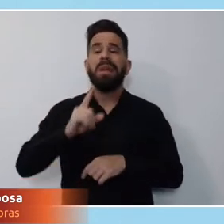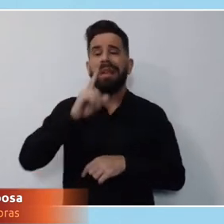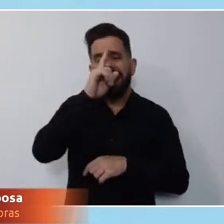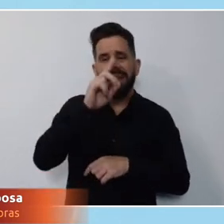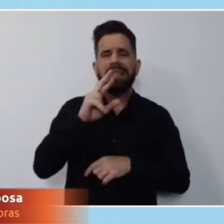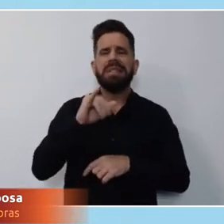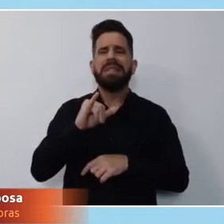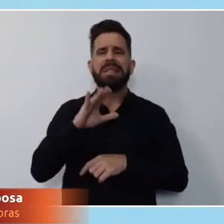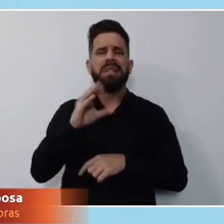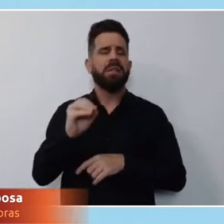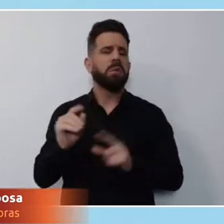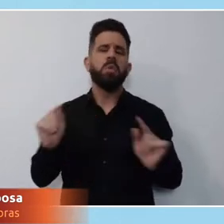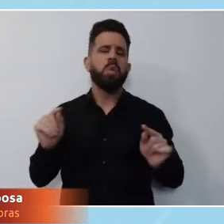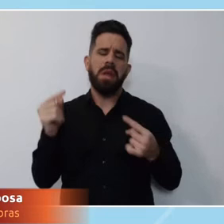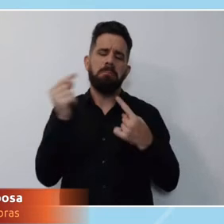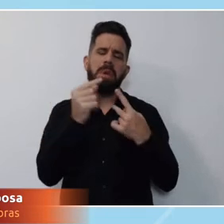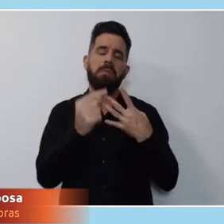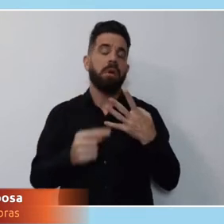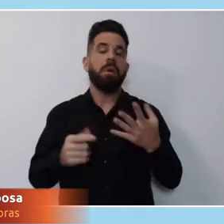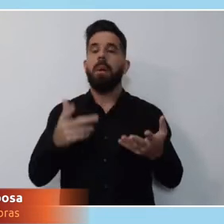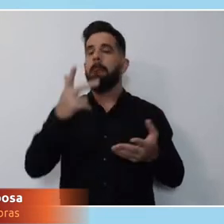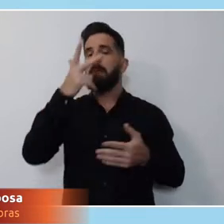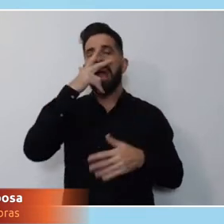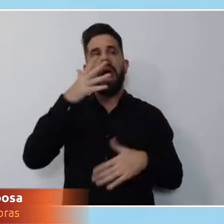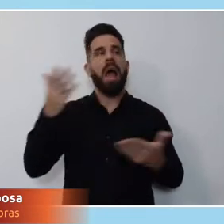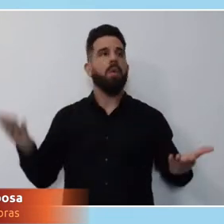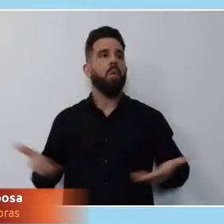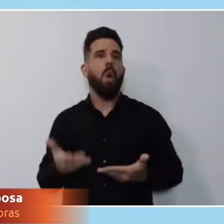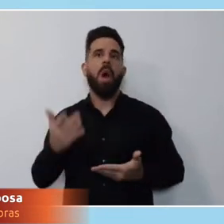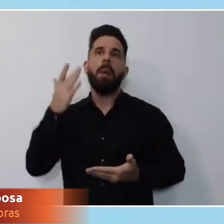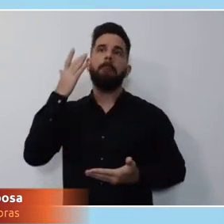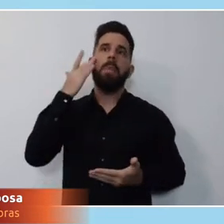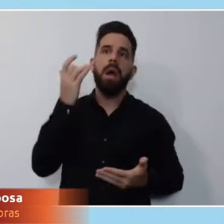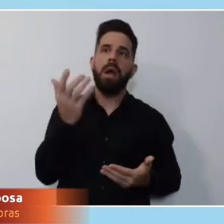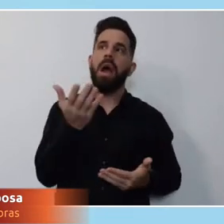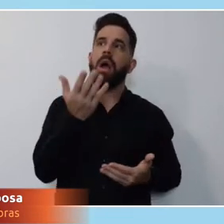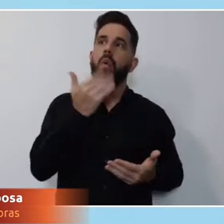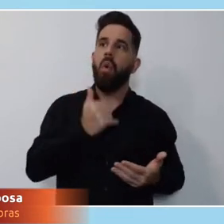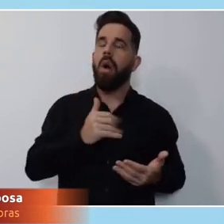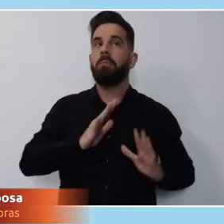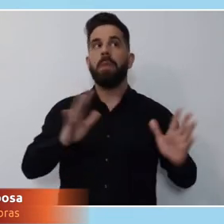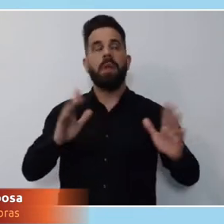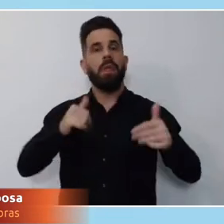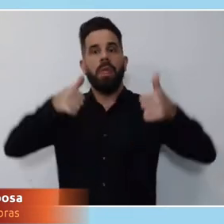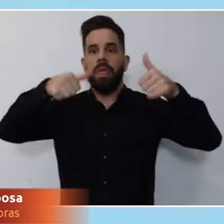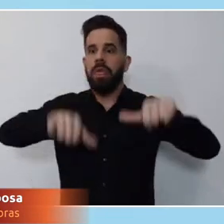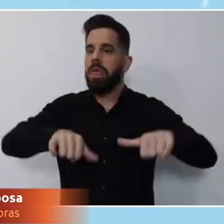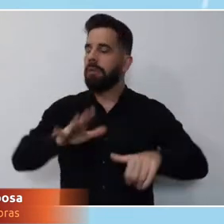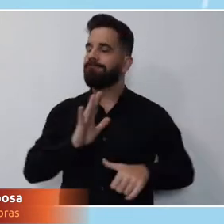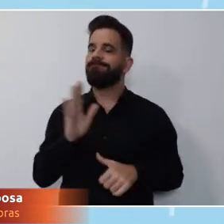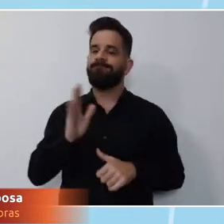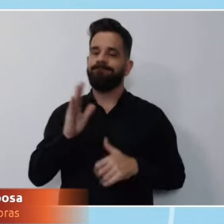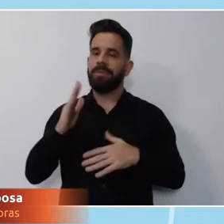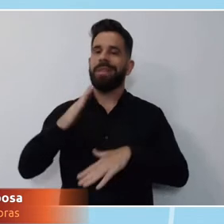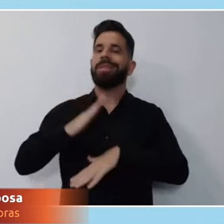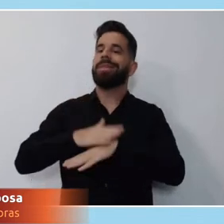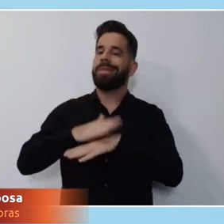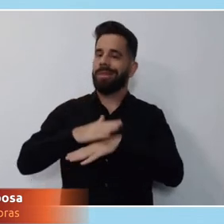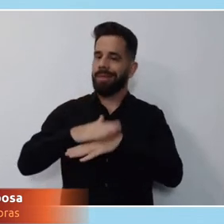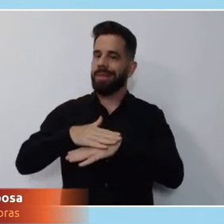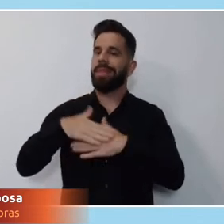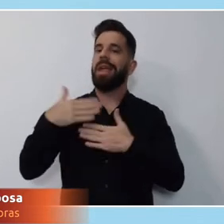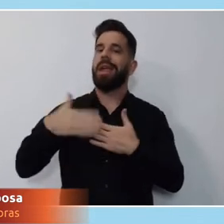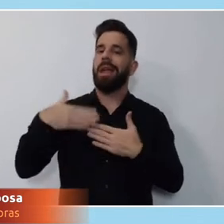questão que você verá num curto intervalo de tempo. Isso demora um pouco, então é médio e longo prazo. Então, você está